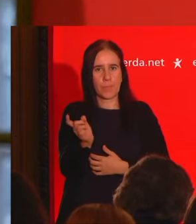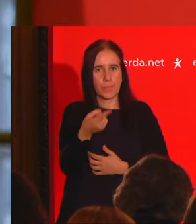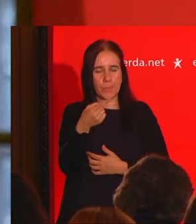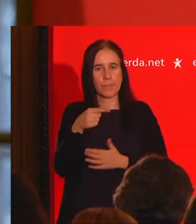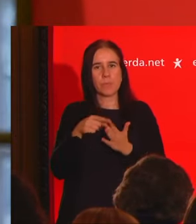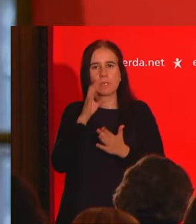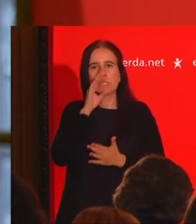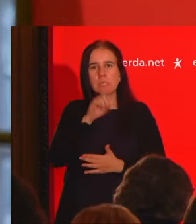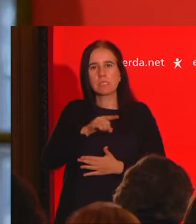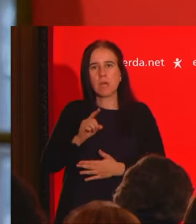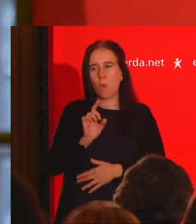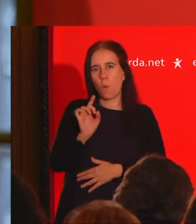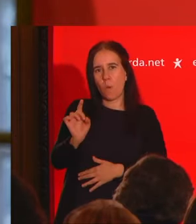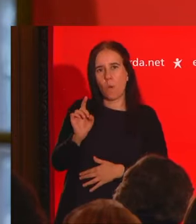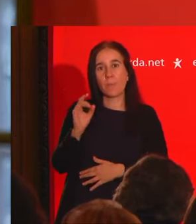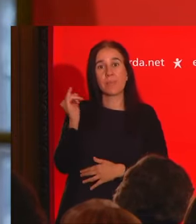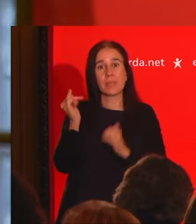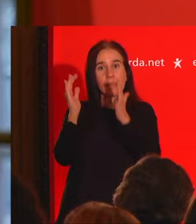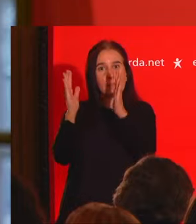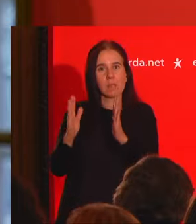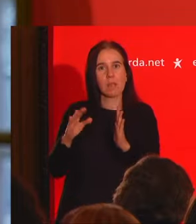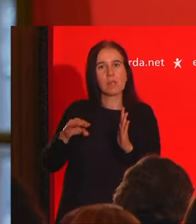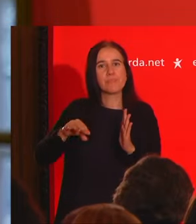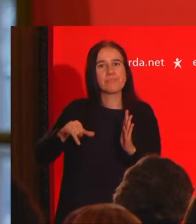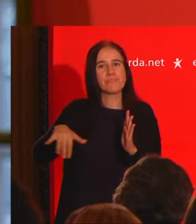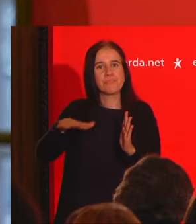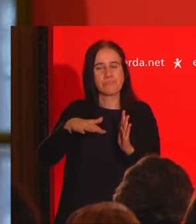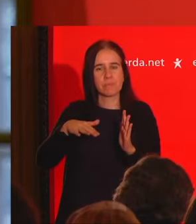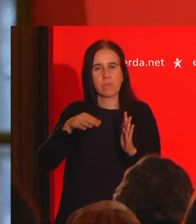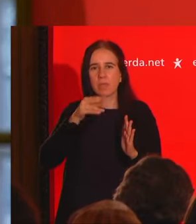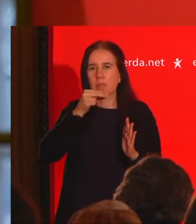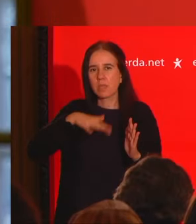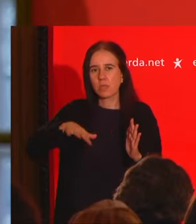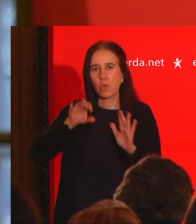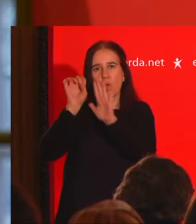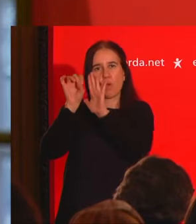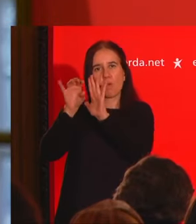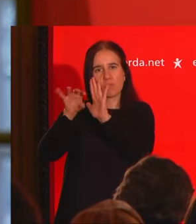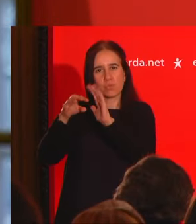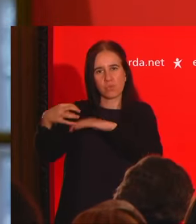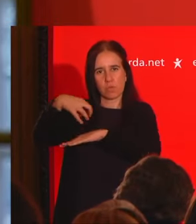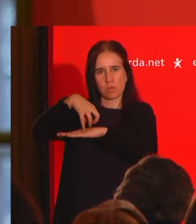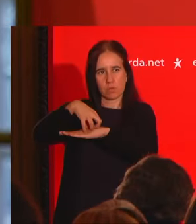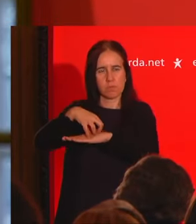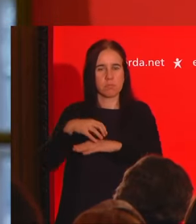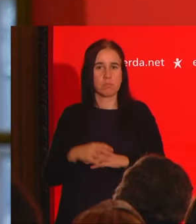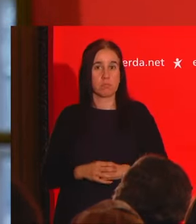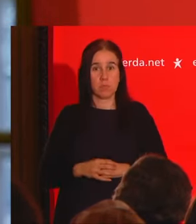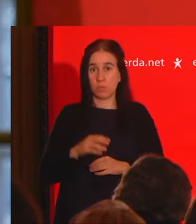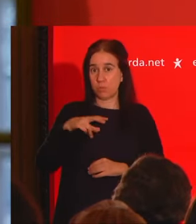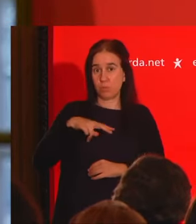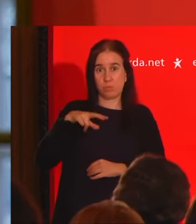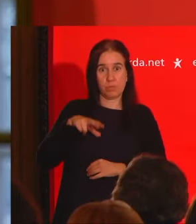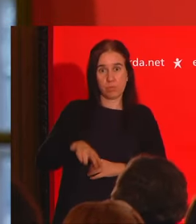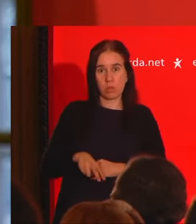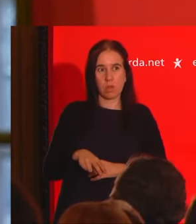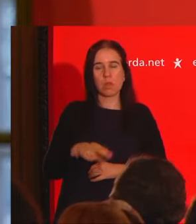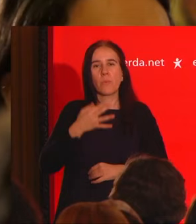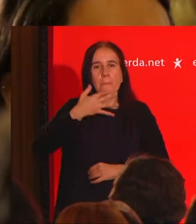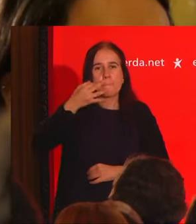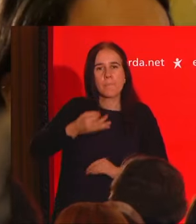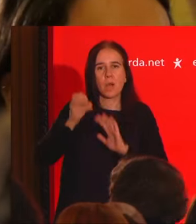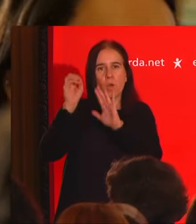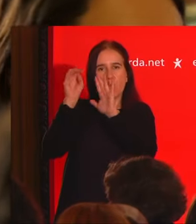recurso a serviços prestados por entidades situadas em territórios offshore. Não podendo Portugal acabar com todos